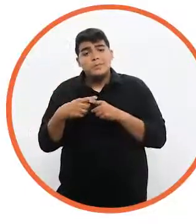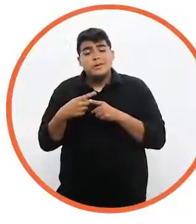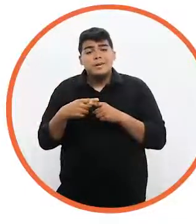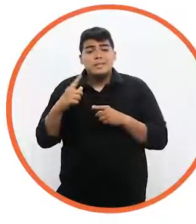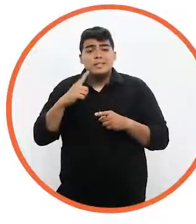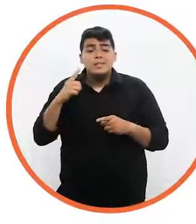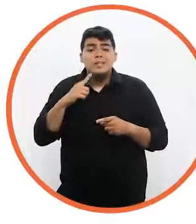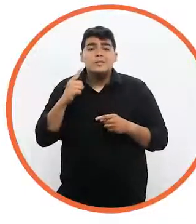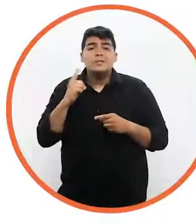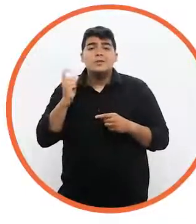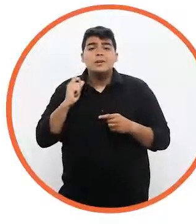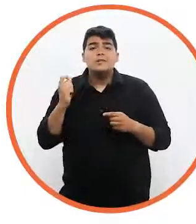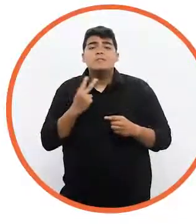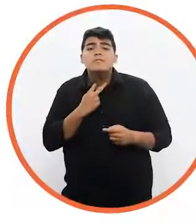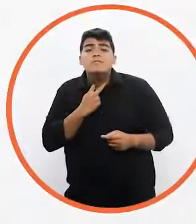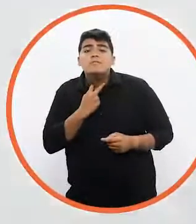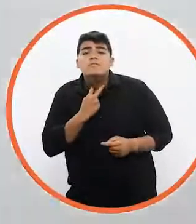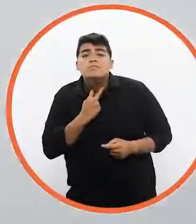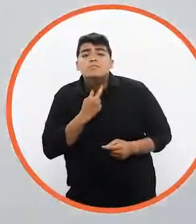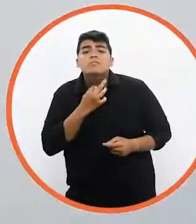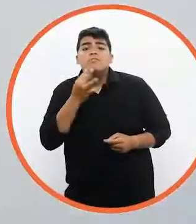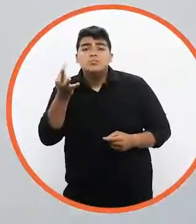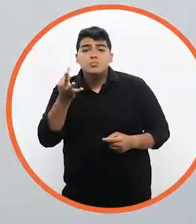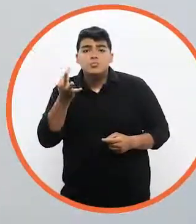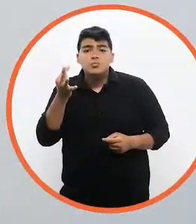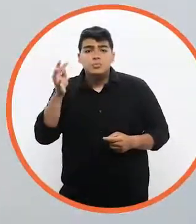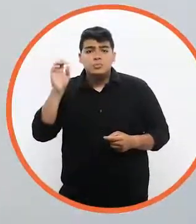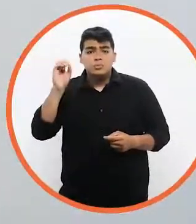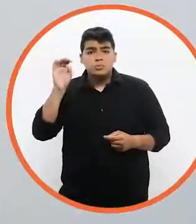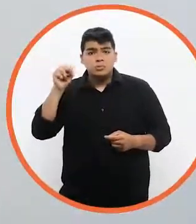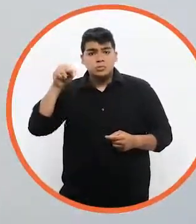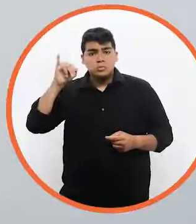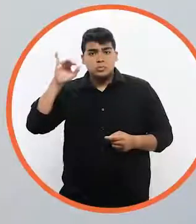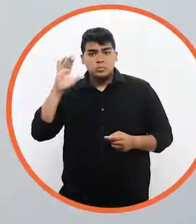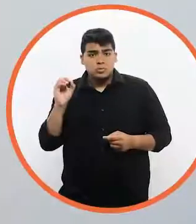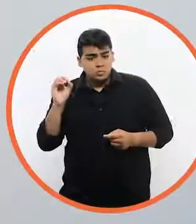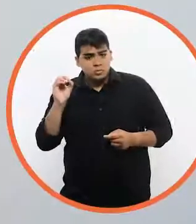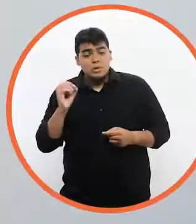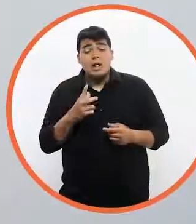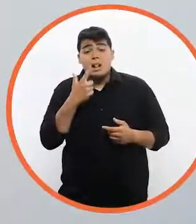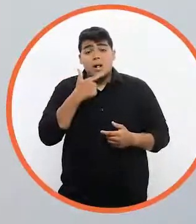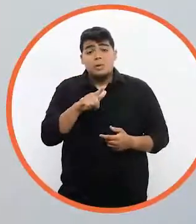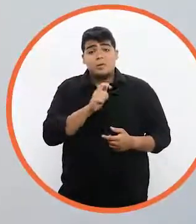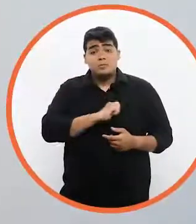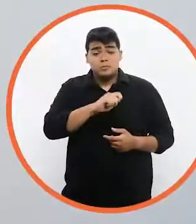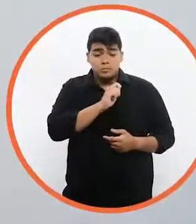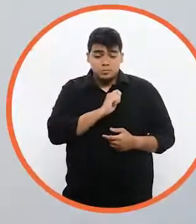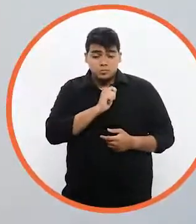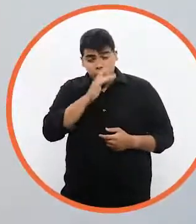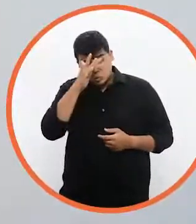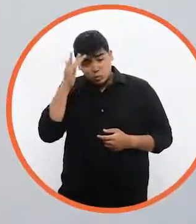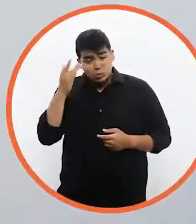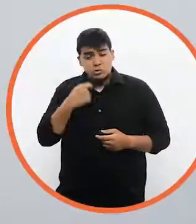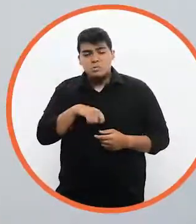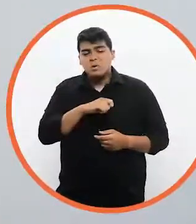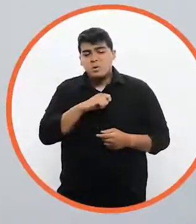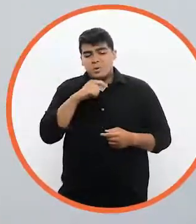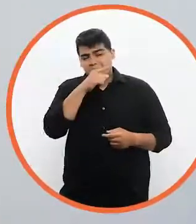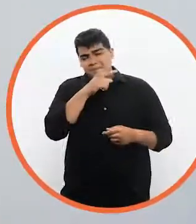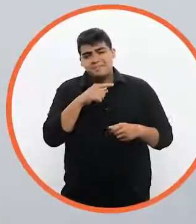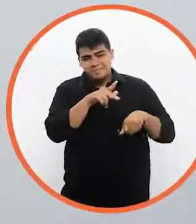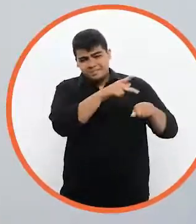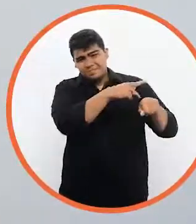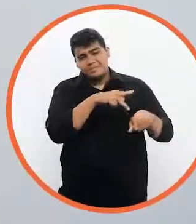A também ele é tônico, certo? Na língua espanhola existe um ditado onde os espanhóis costumam dizer